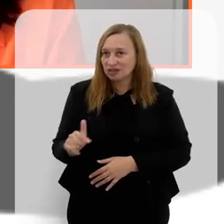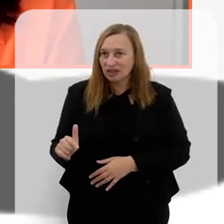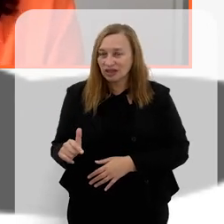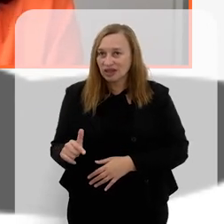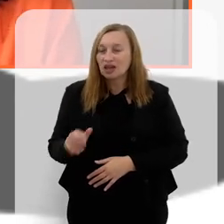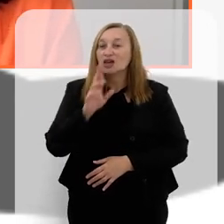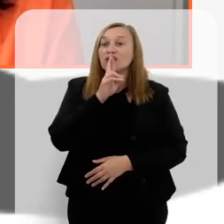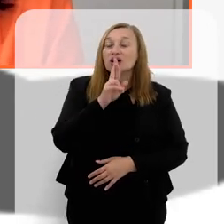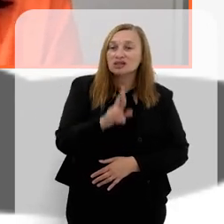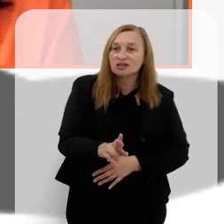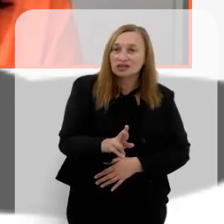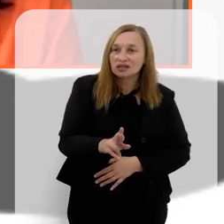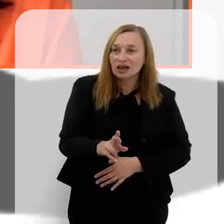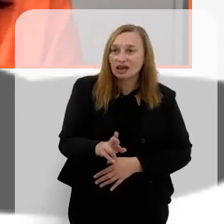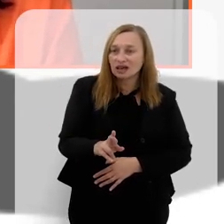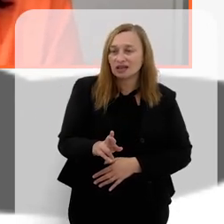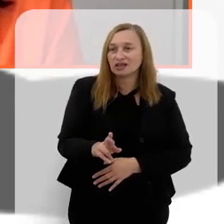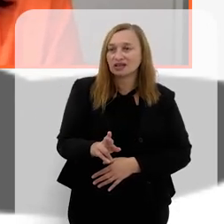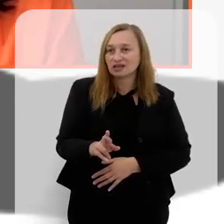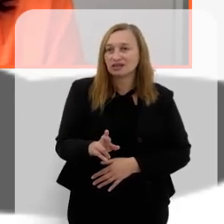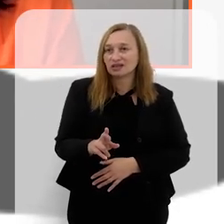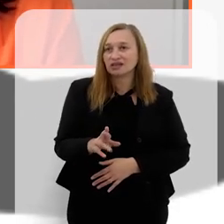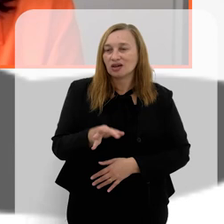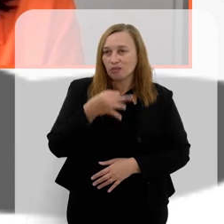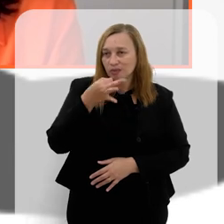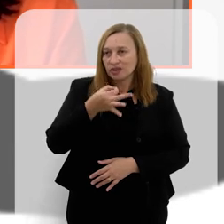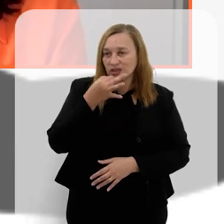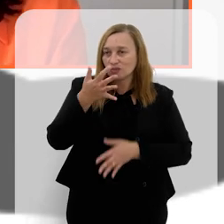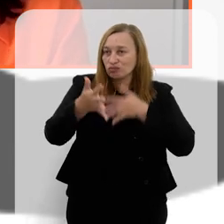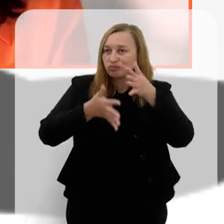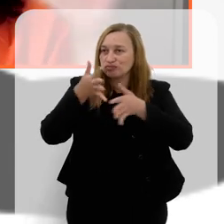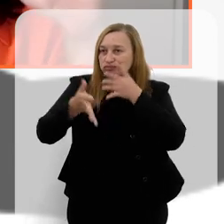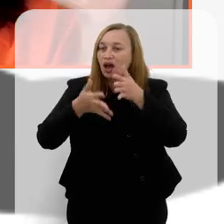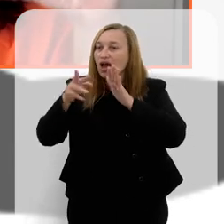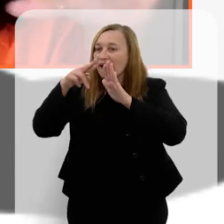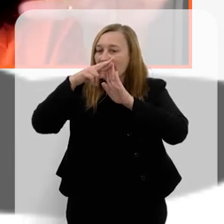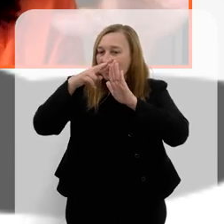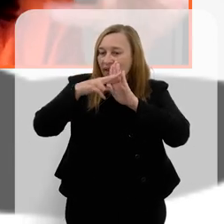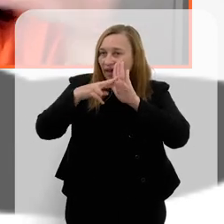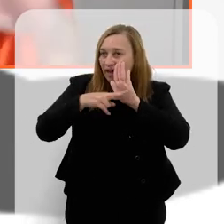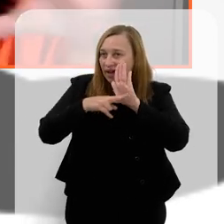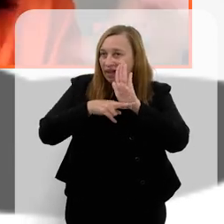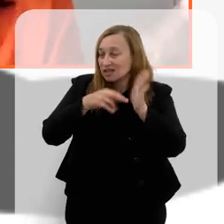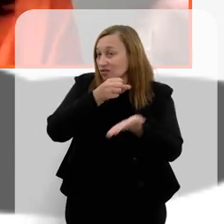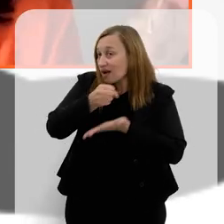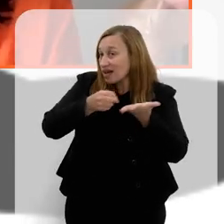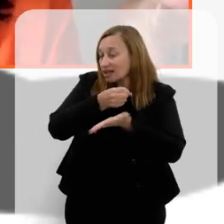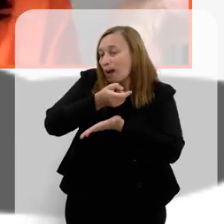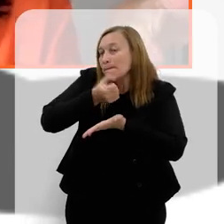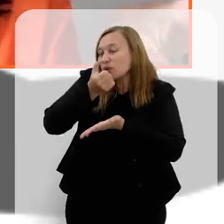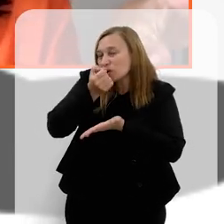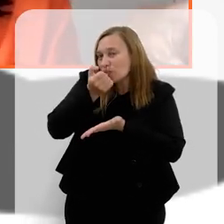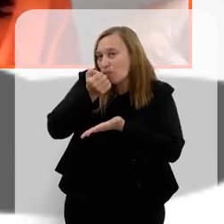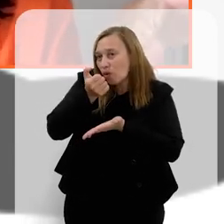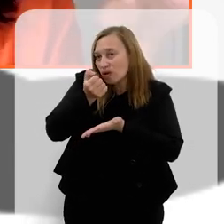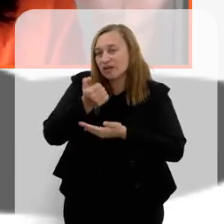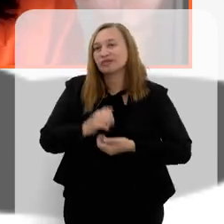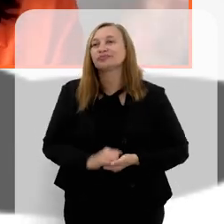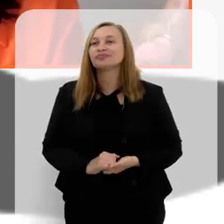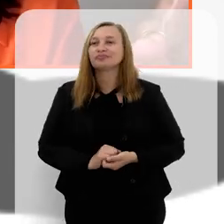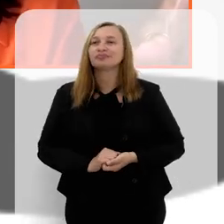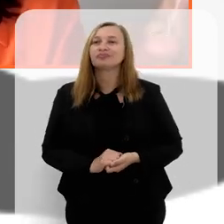às crianças e resultados incríveis aparecem. isso? Então, assim, regrinhas básicas, são poucas,